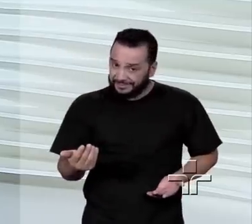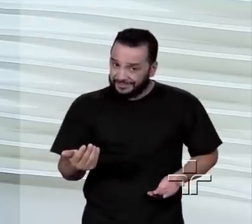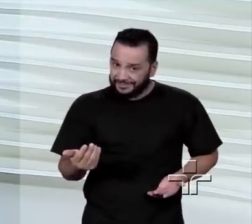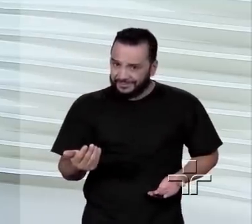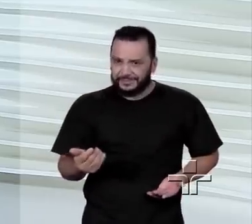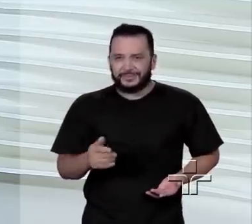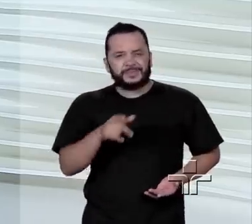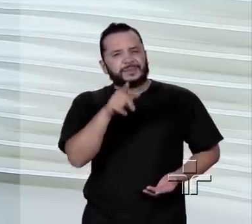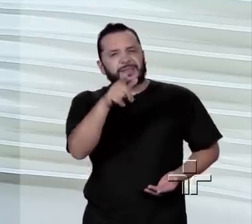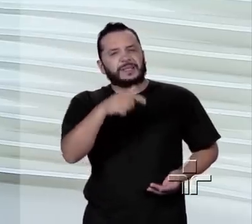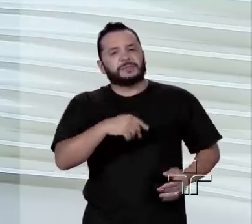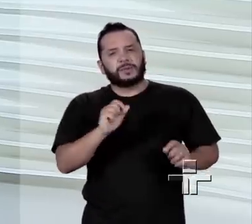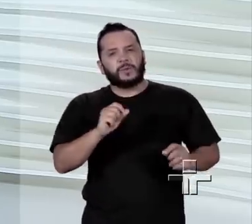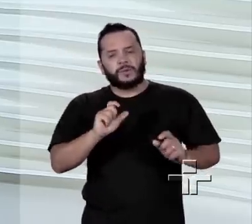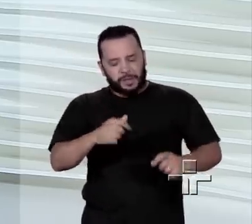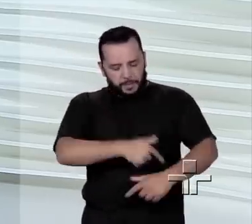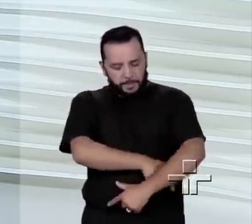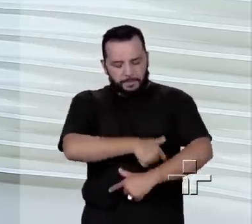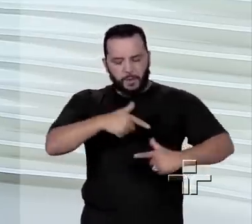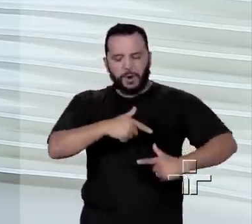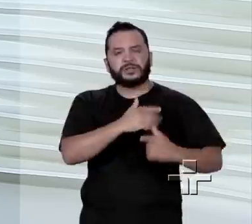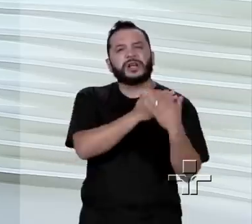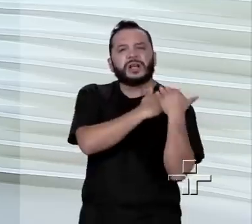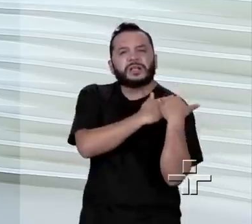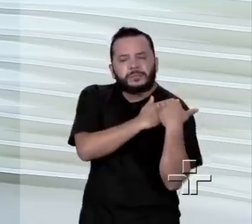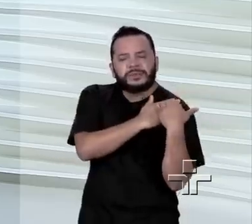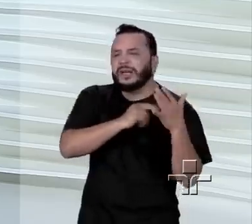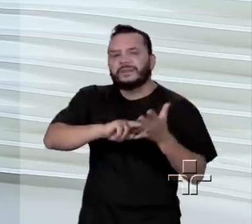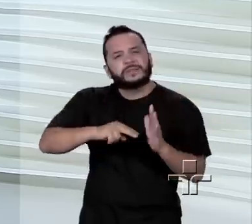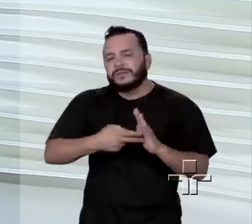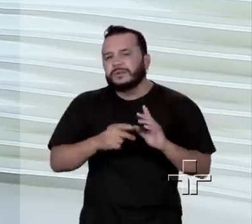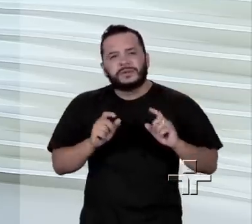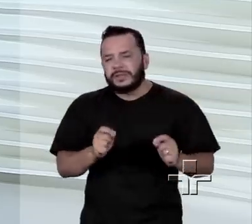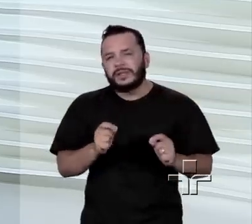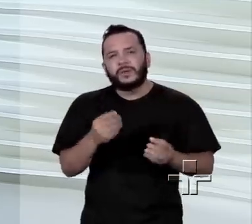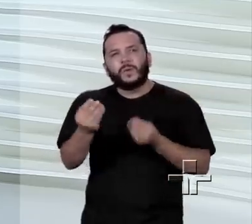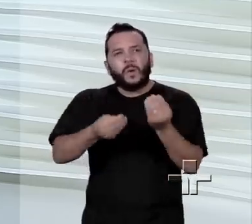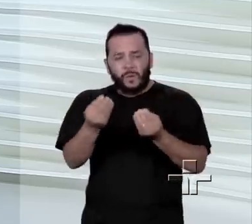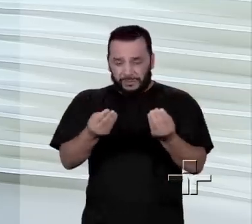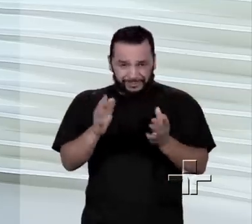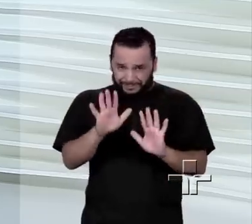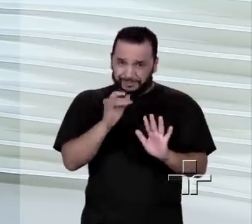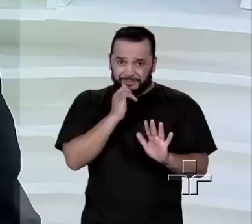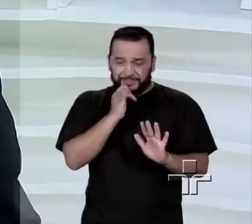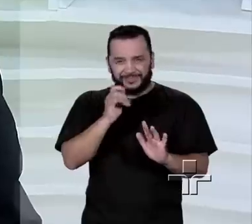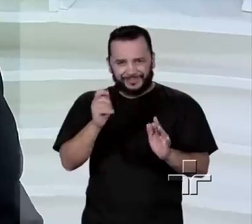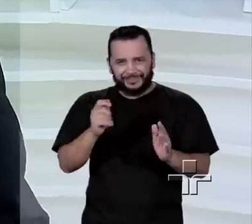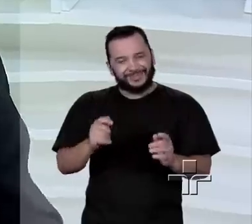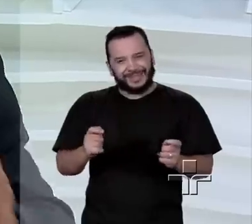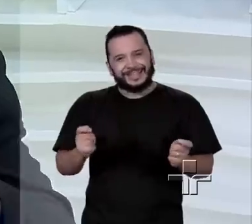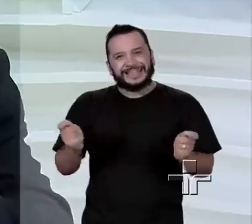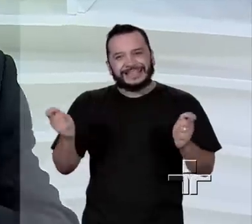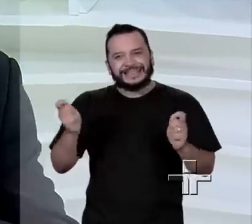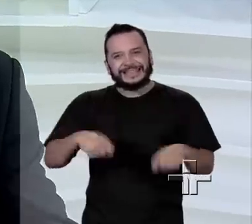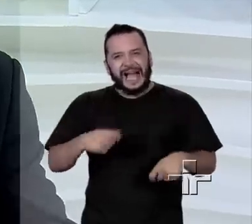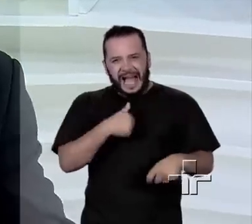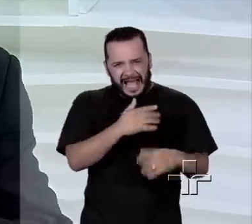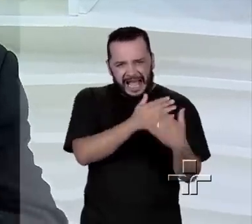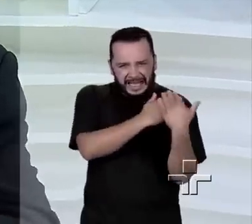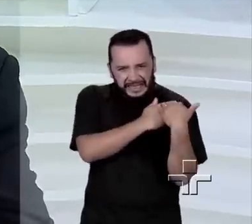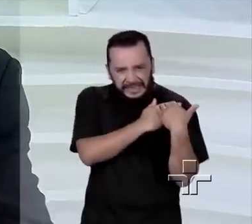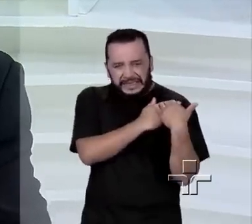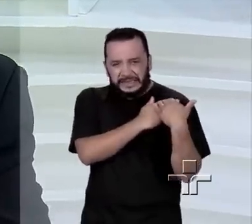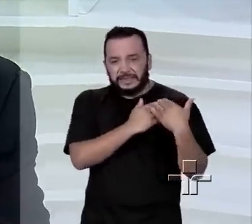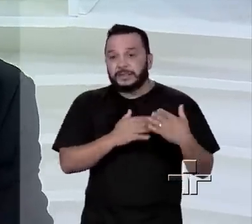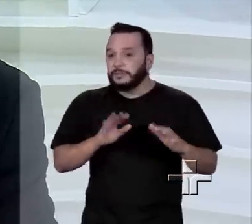Mas o senhor falou em porte responsável, né? Como é que o senhor garante, enfim, como é que se garante a responsabilidade? A lei garante,